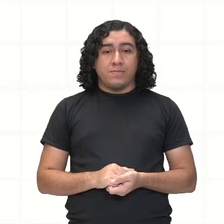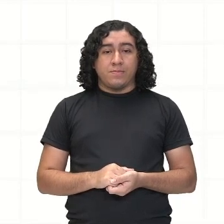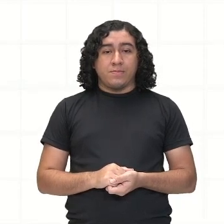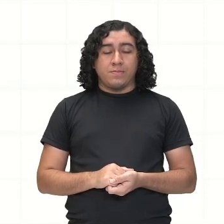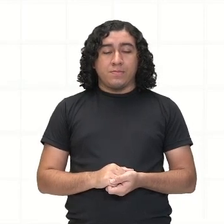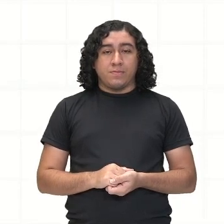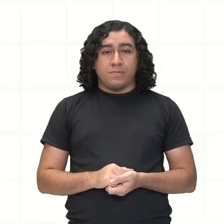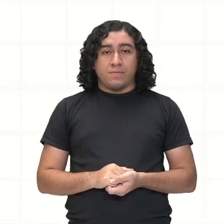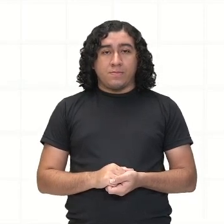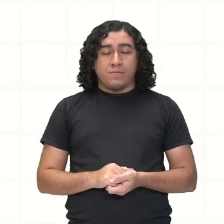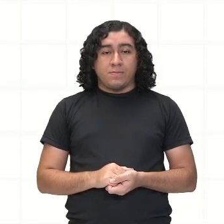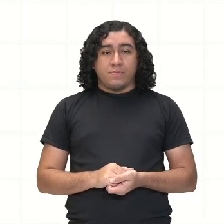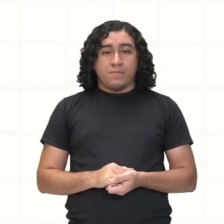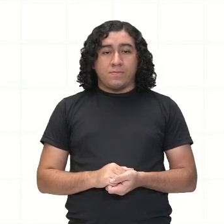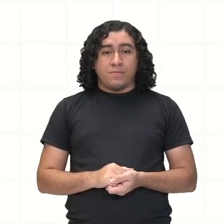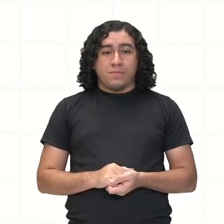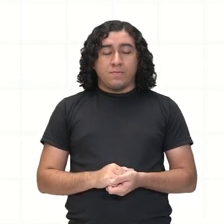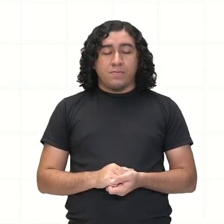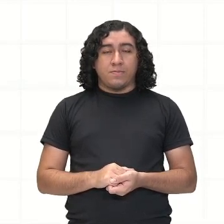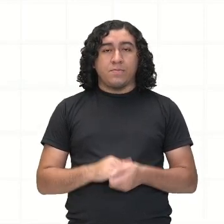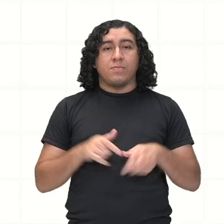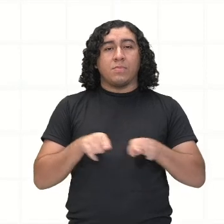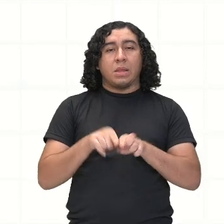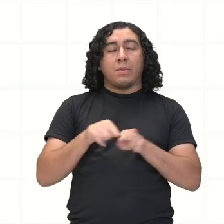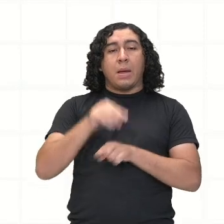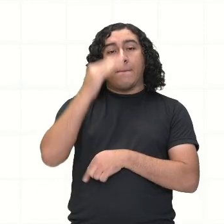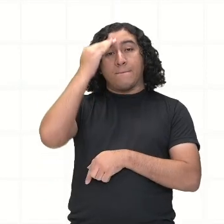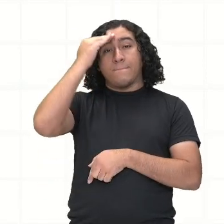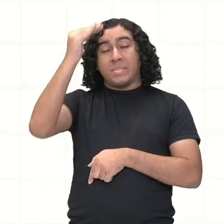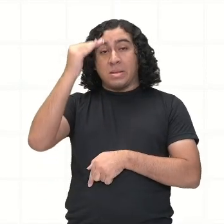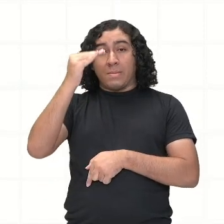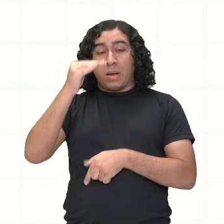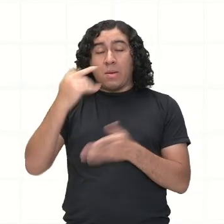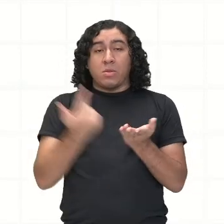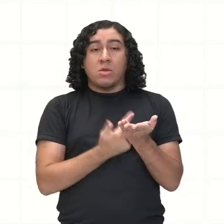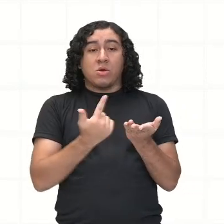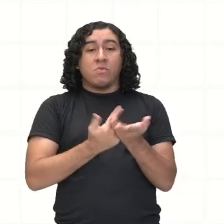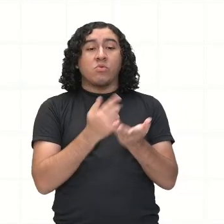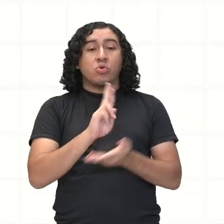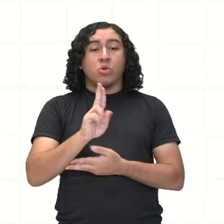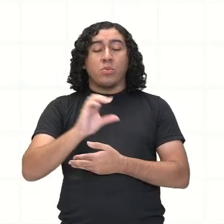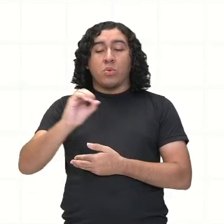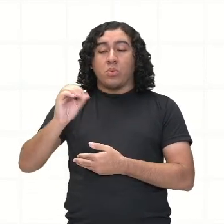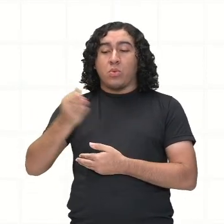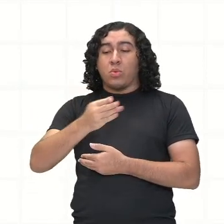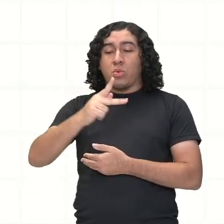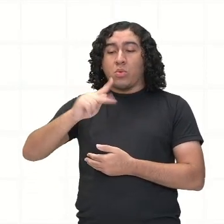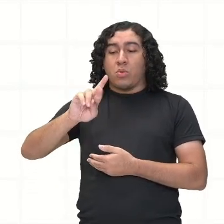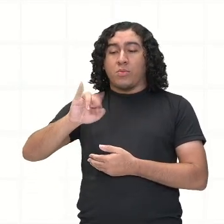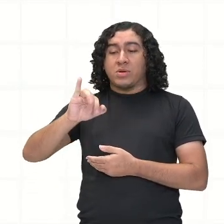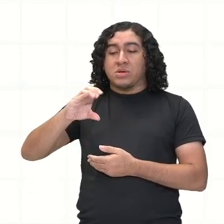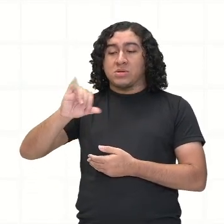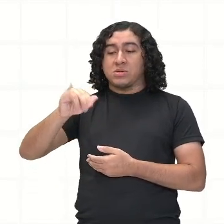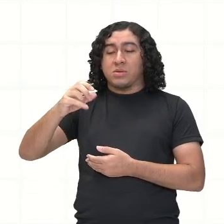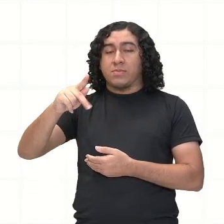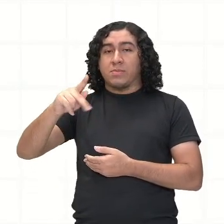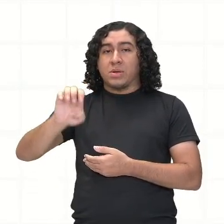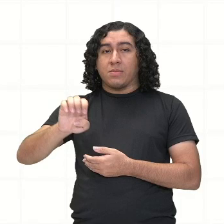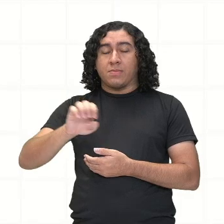política. E a principal obra do Maquiavel vai ser O Príncipe. Observem aqui, agora com vocês,